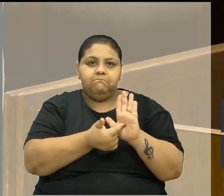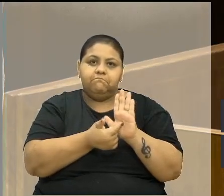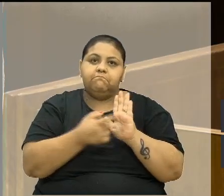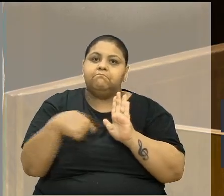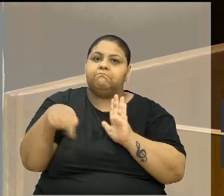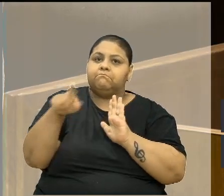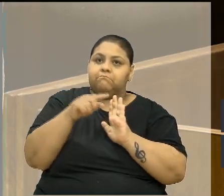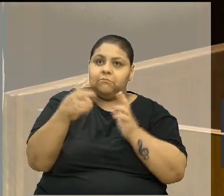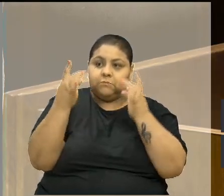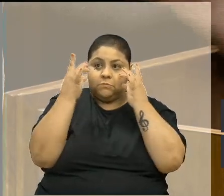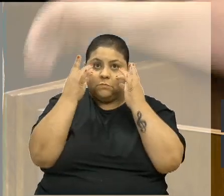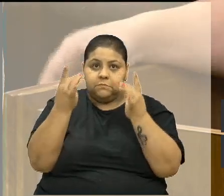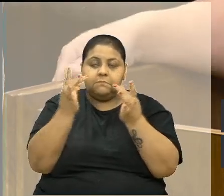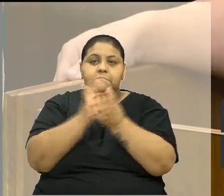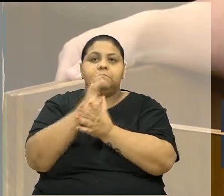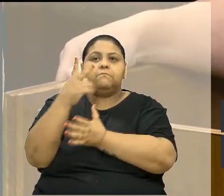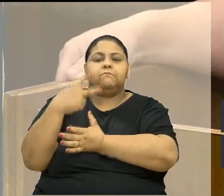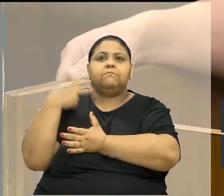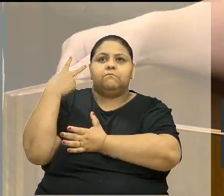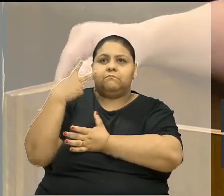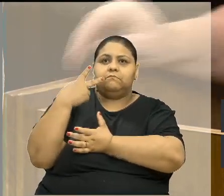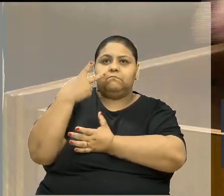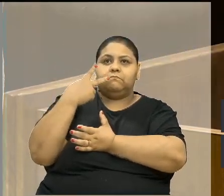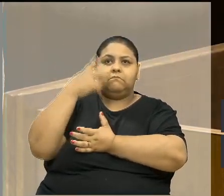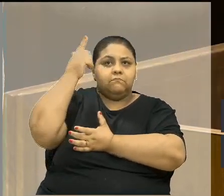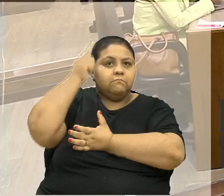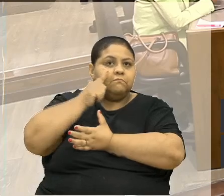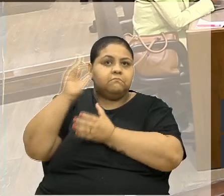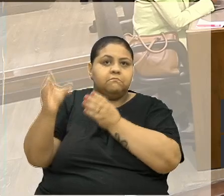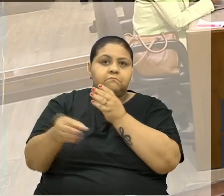vamos estar atentos. Vereador Lucas Cariato, sua parte.